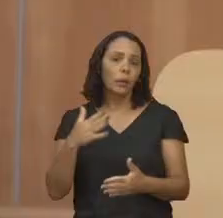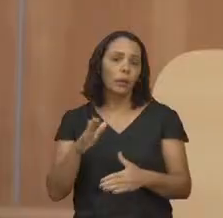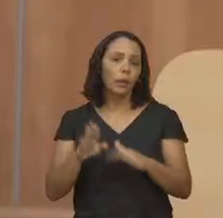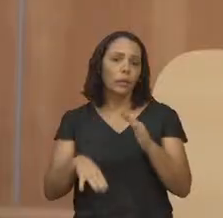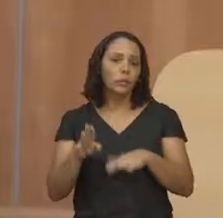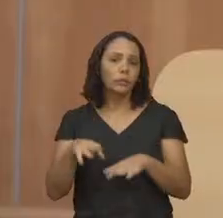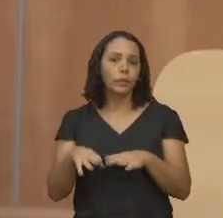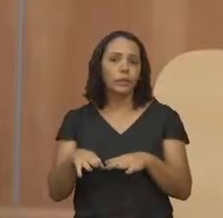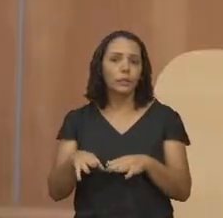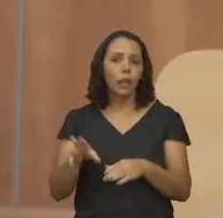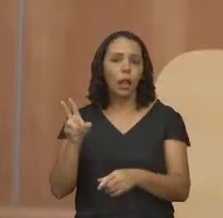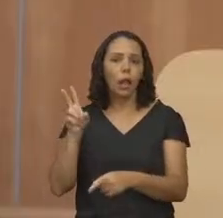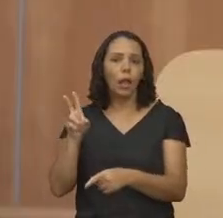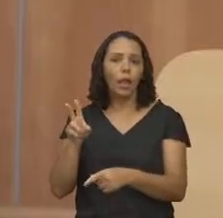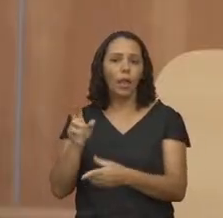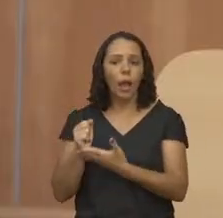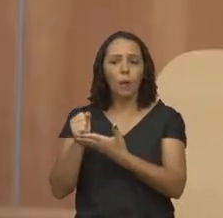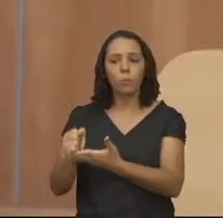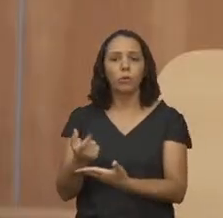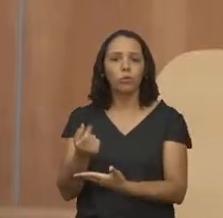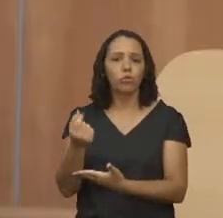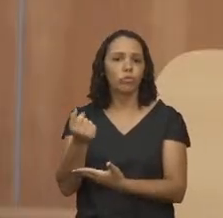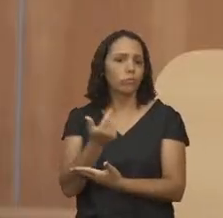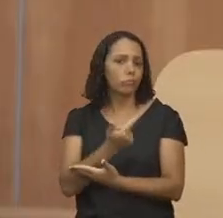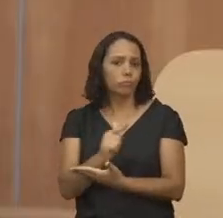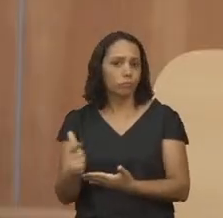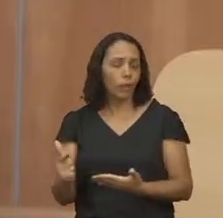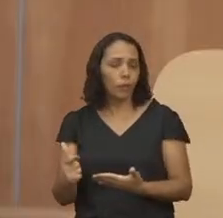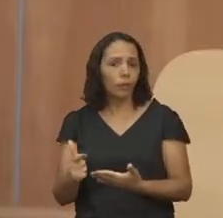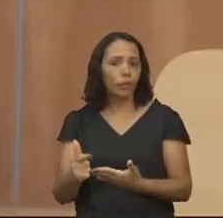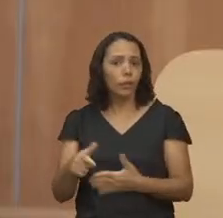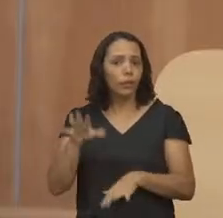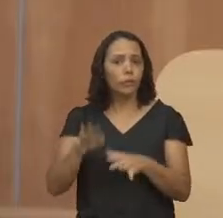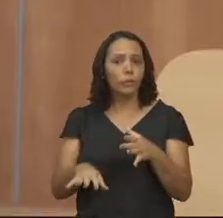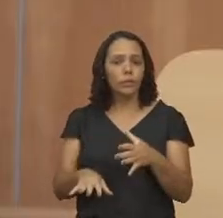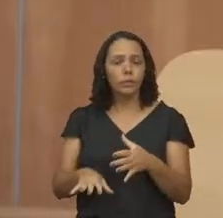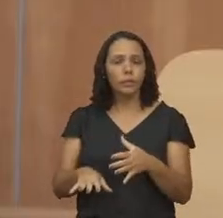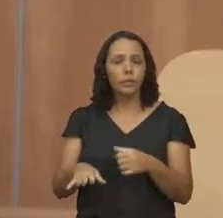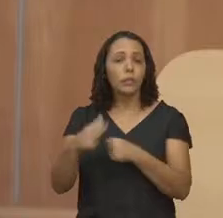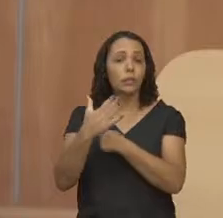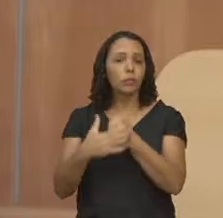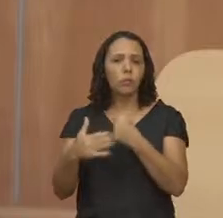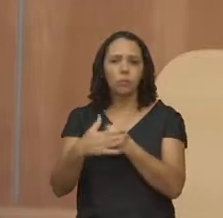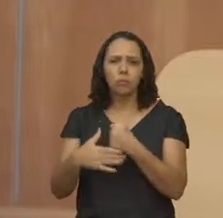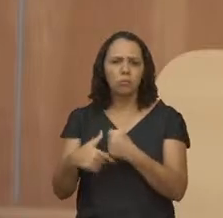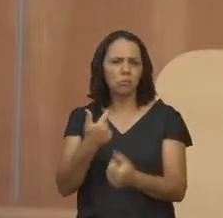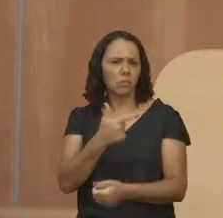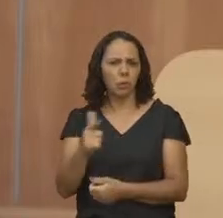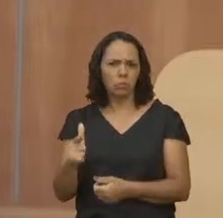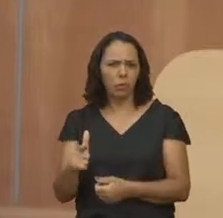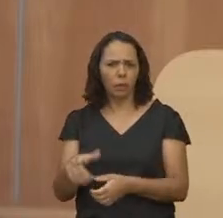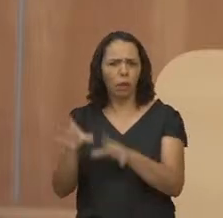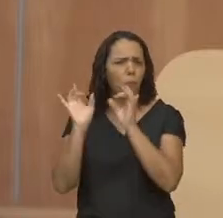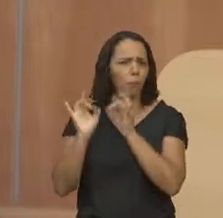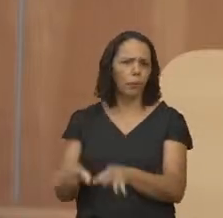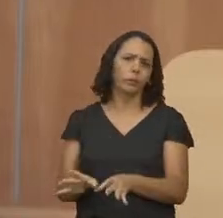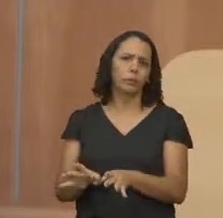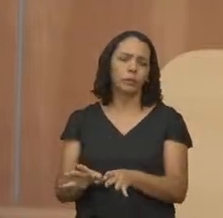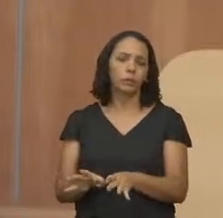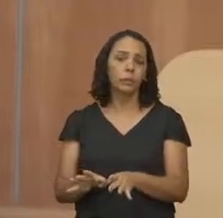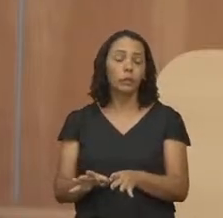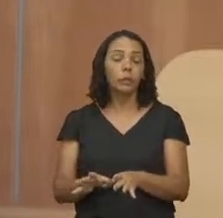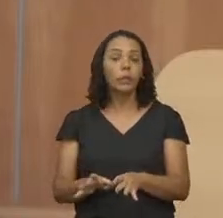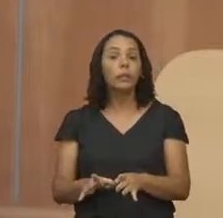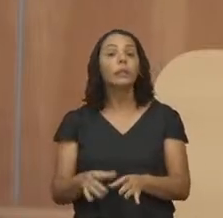mas seja do ponto de vista principalmente afetivo. E às vezes a gente recebe no escritório, no dia a dia, mães que querem ter